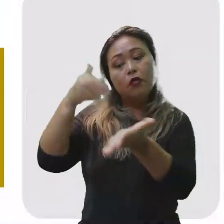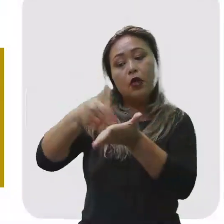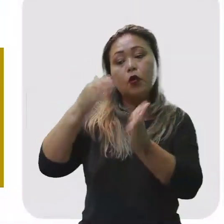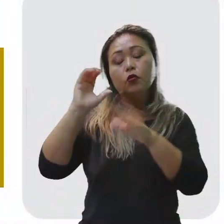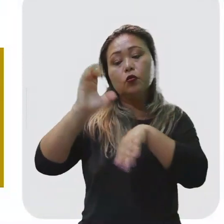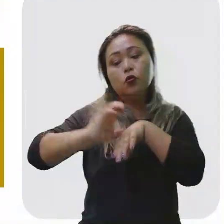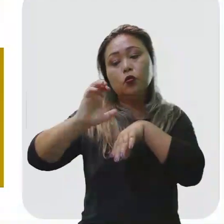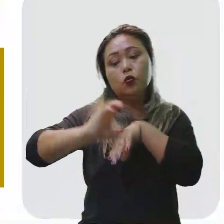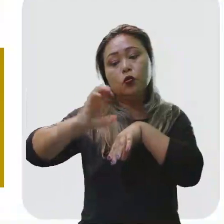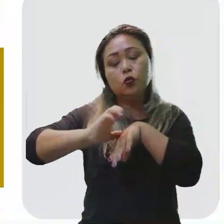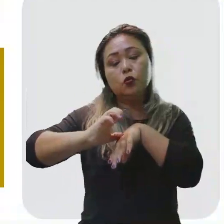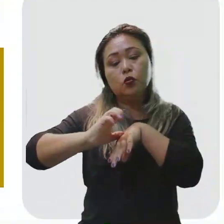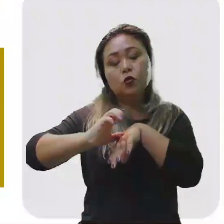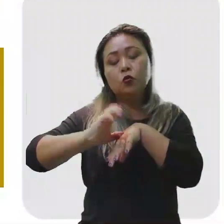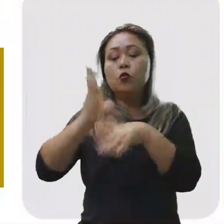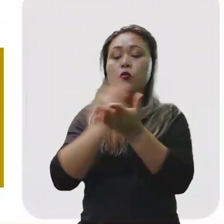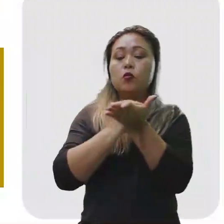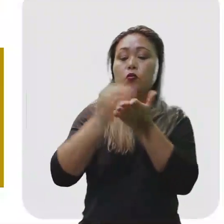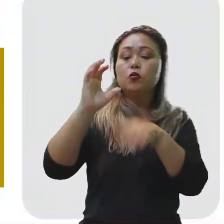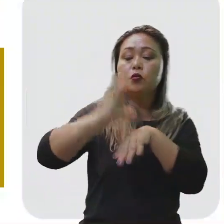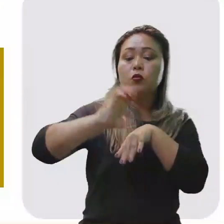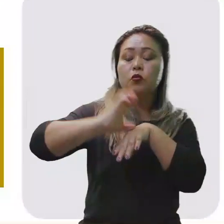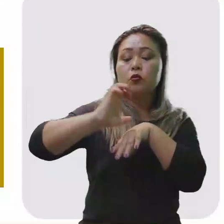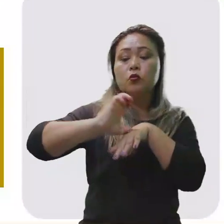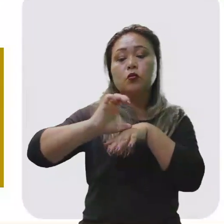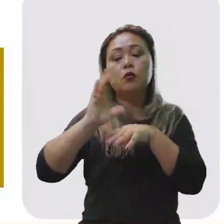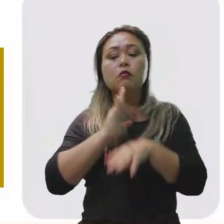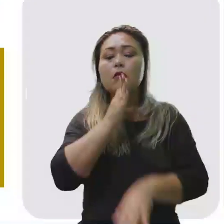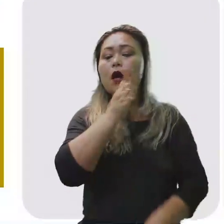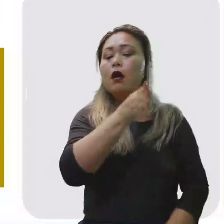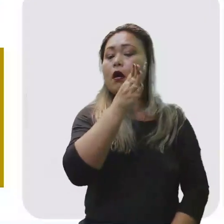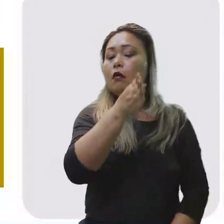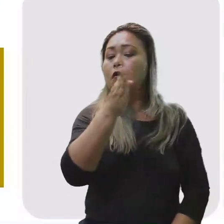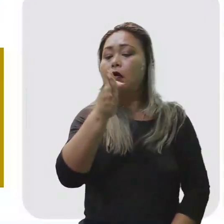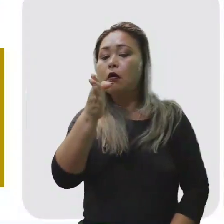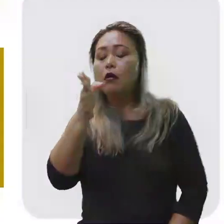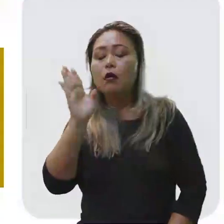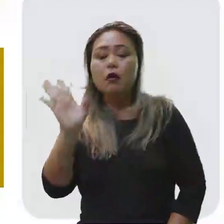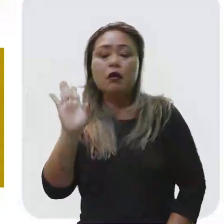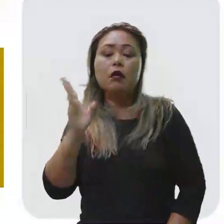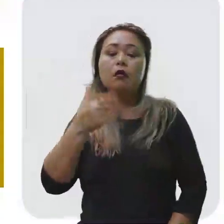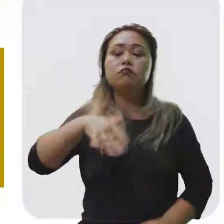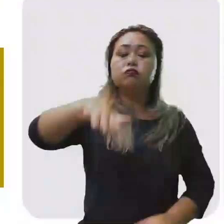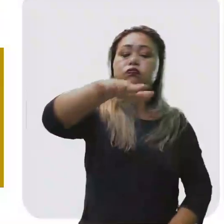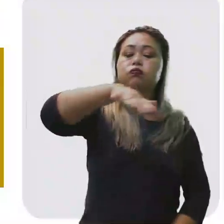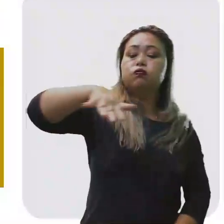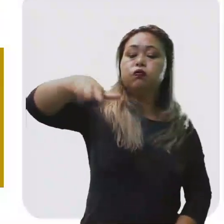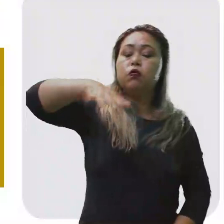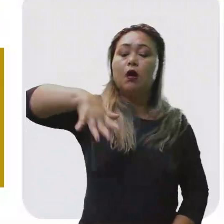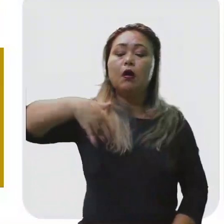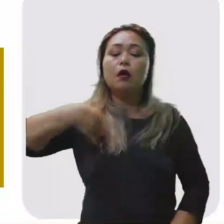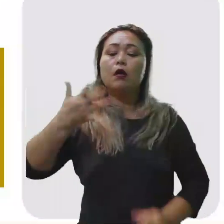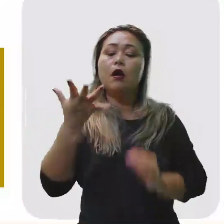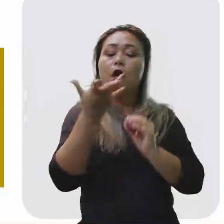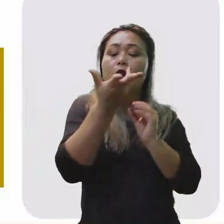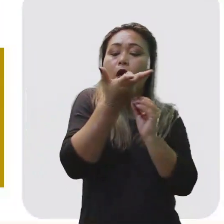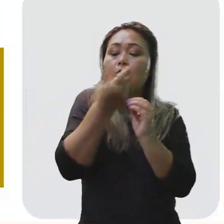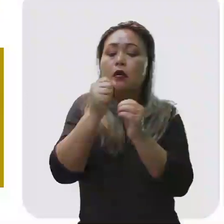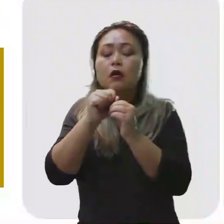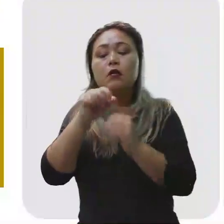curso. No início do curso a gente passava por todas as áreas artísticas,